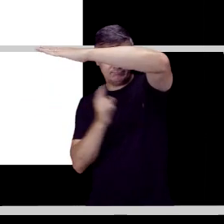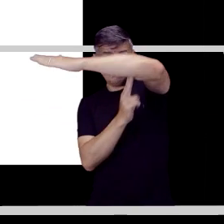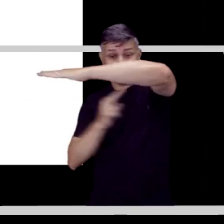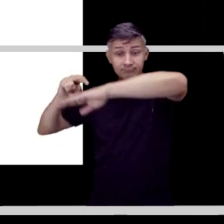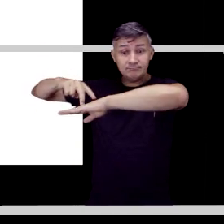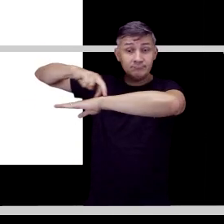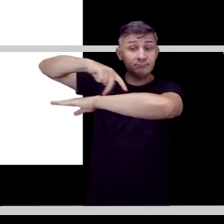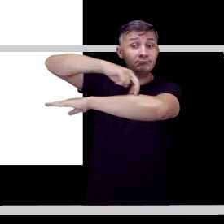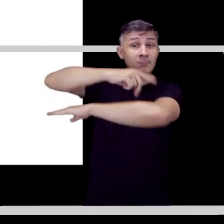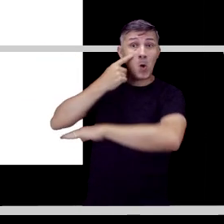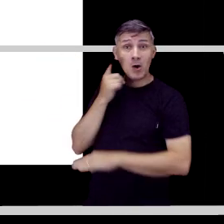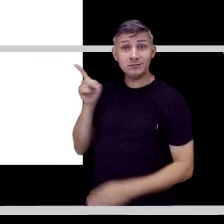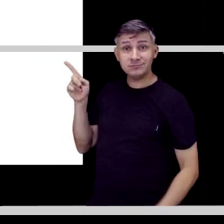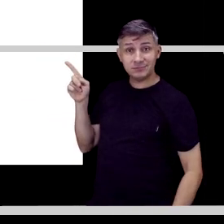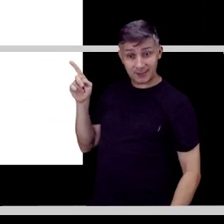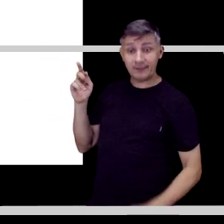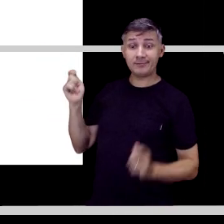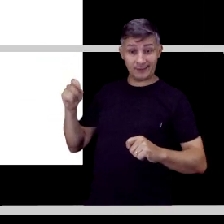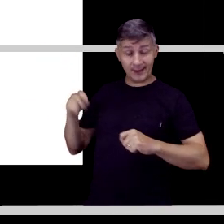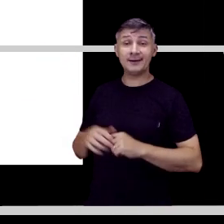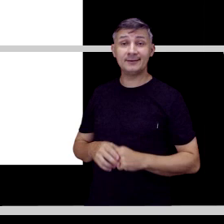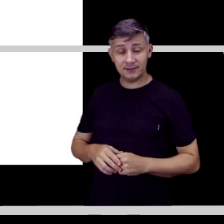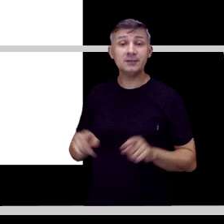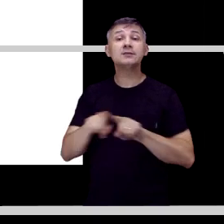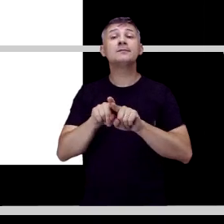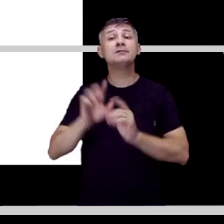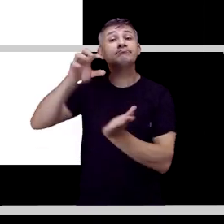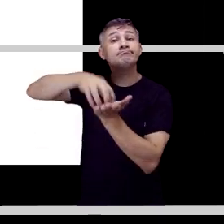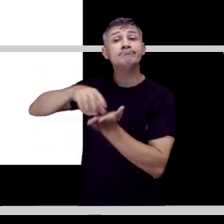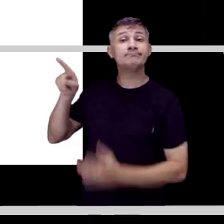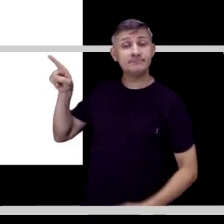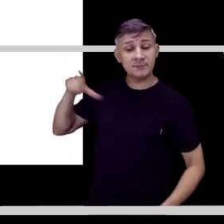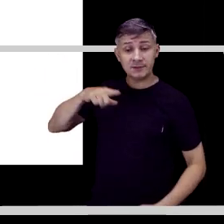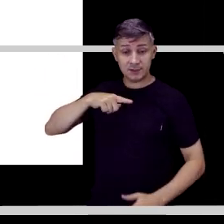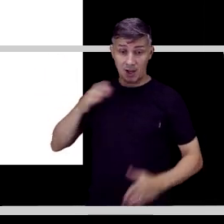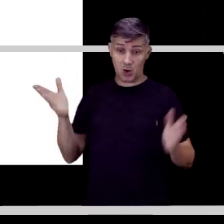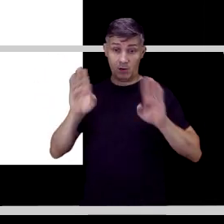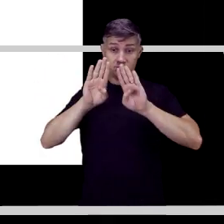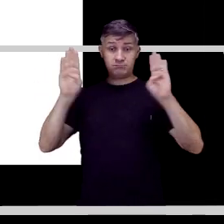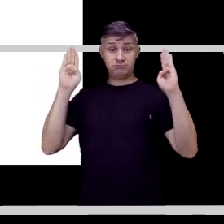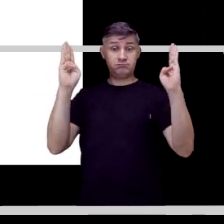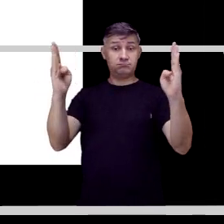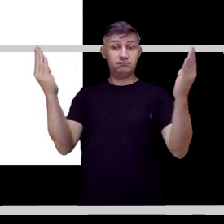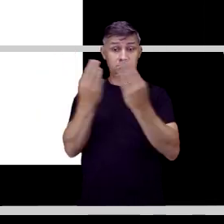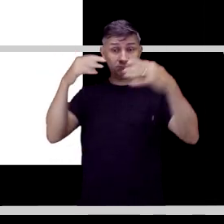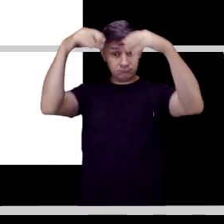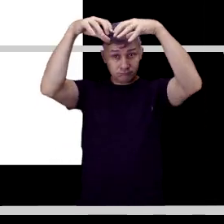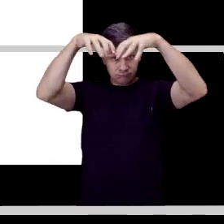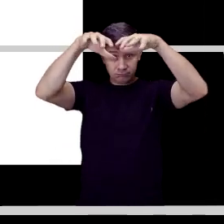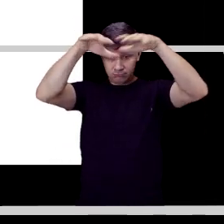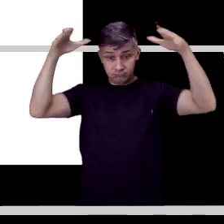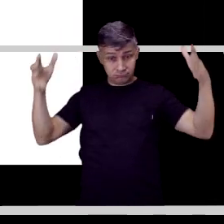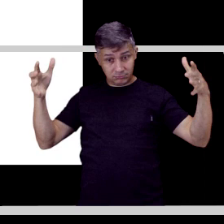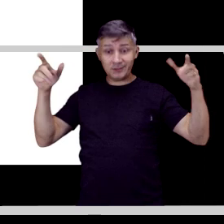seus vazios. E onde está localizado também, né, os vazios agora conformados com a clarabóia iluminada e com